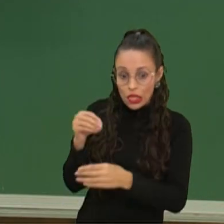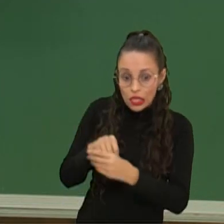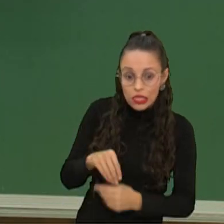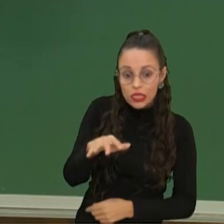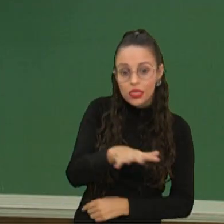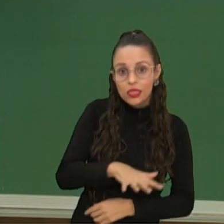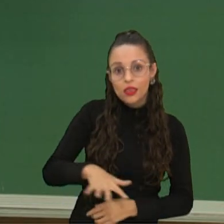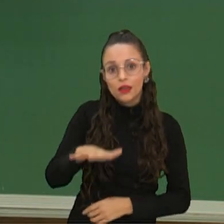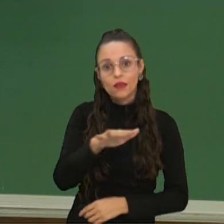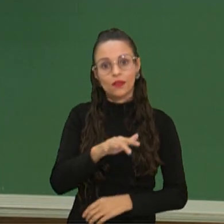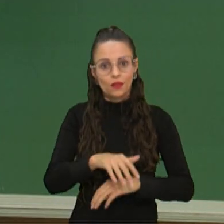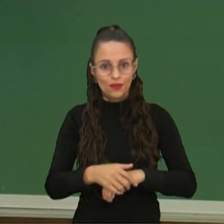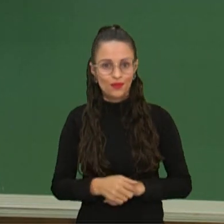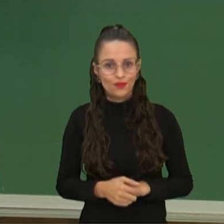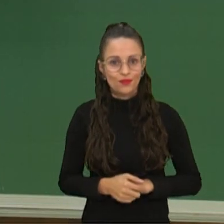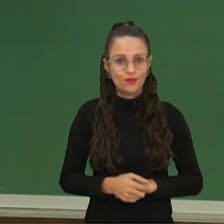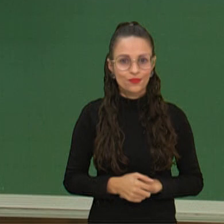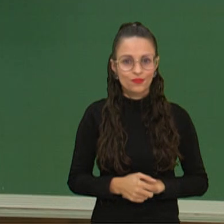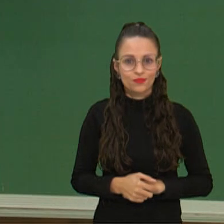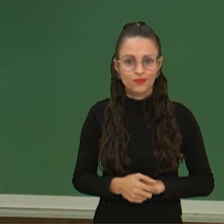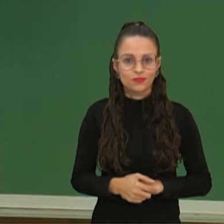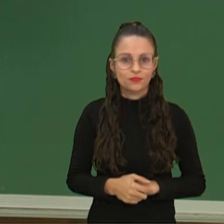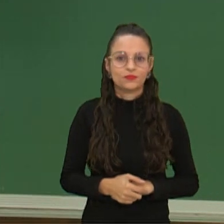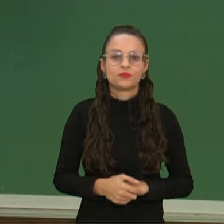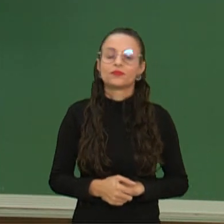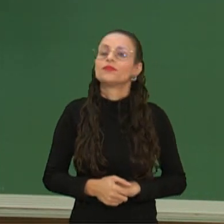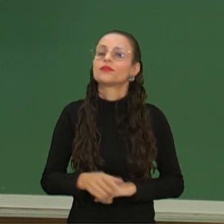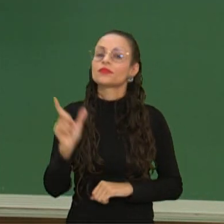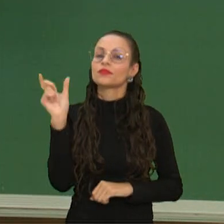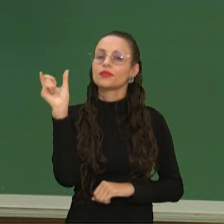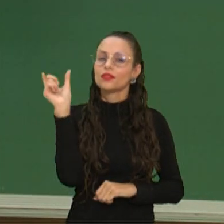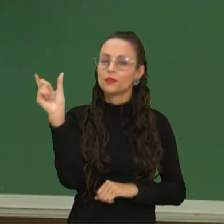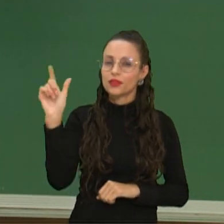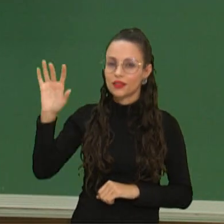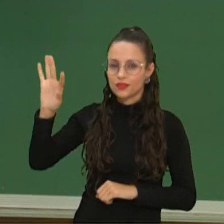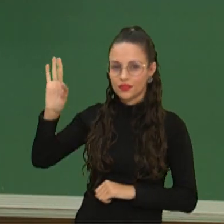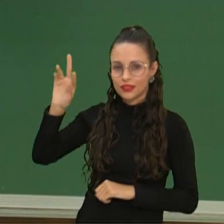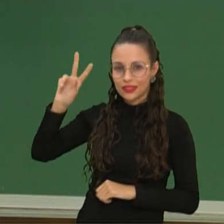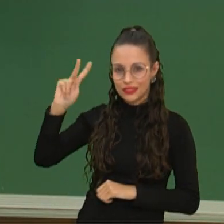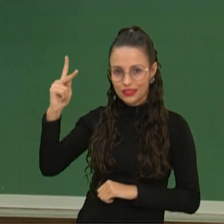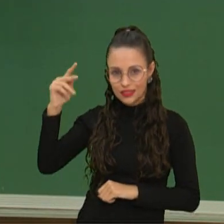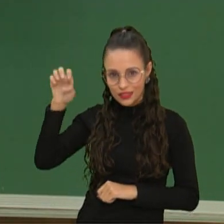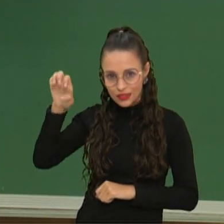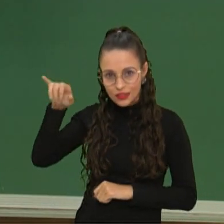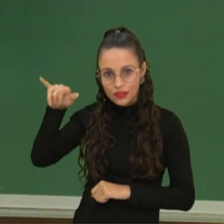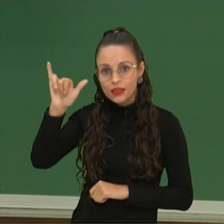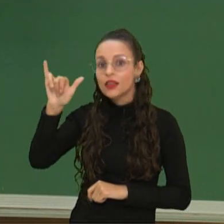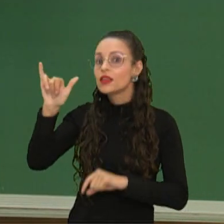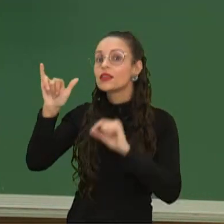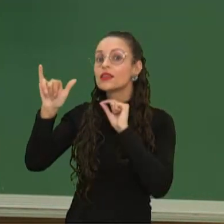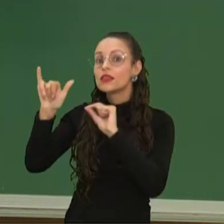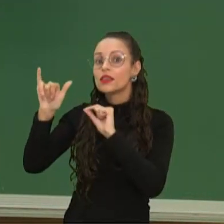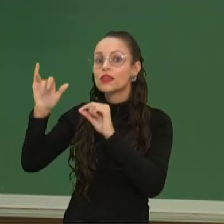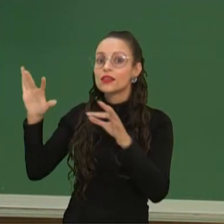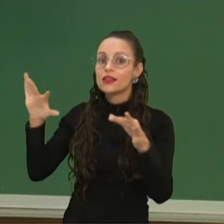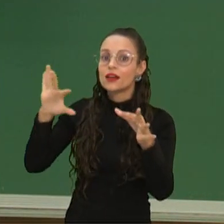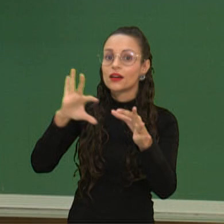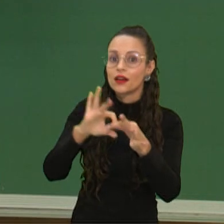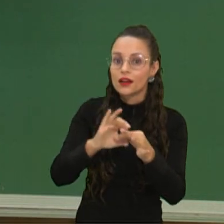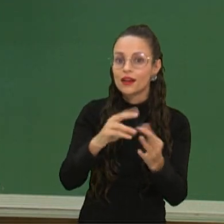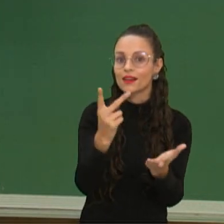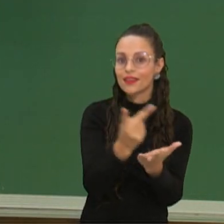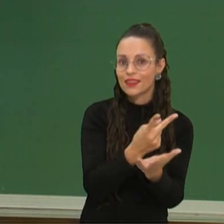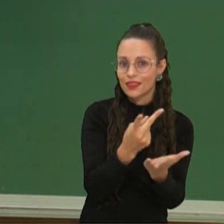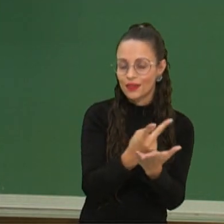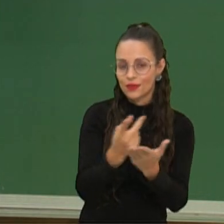line 2 refers to mistakes. A palavra they, na linha número 2, se refere aos erros. Quando ele fala